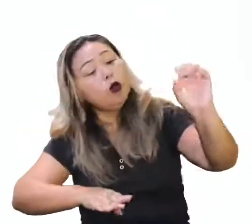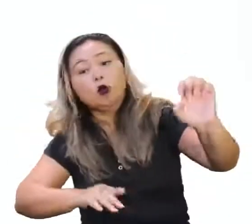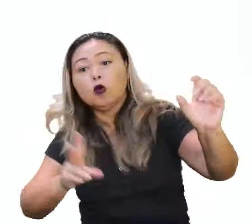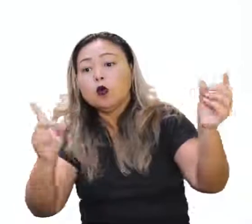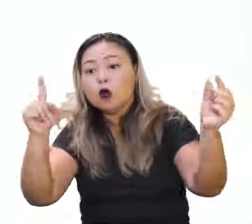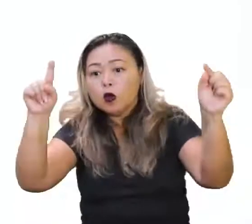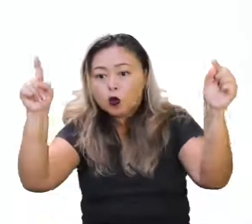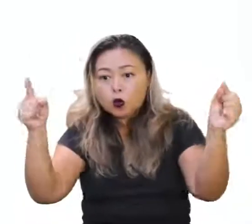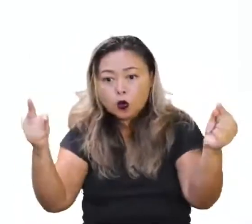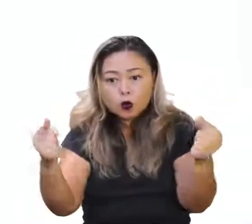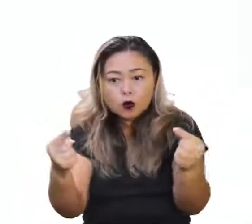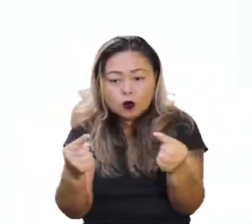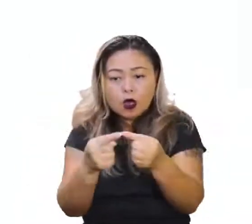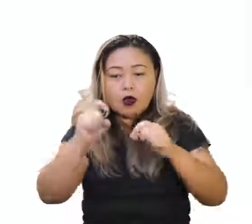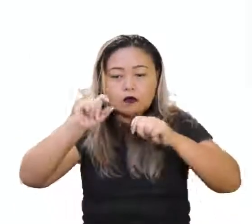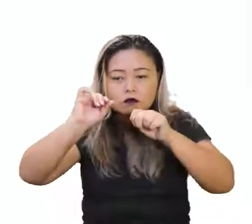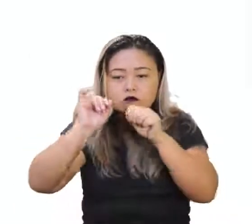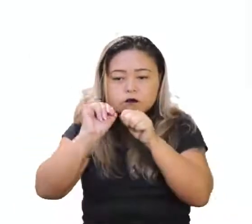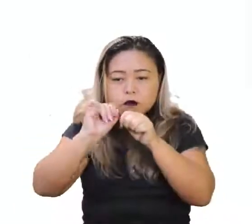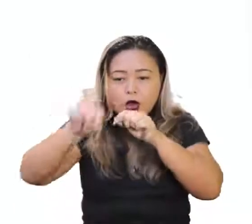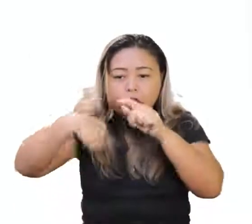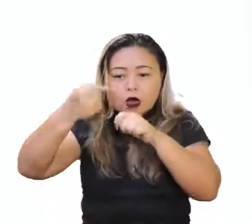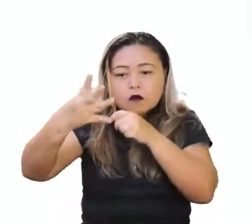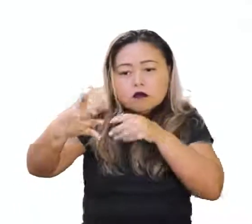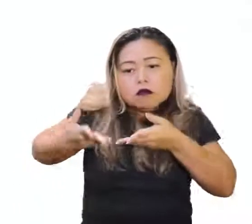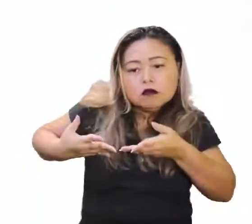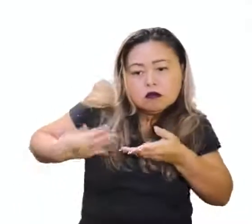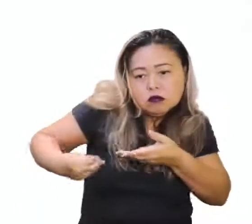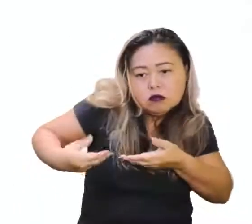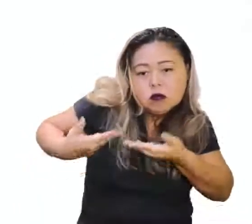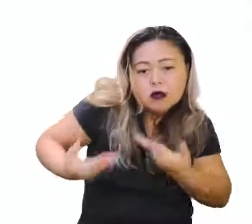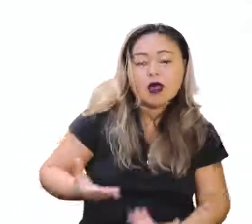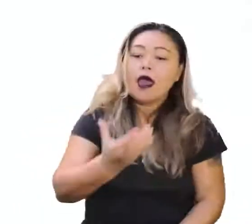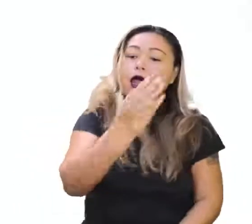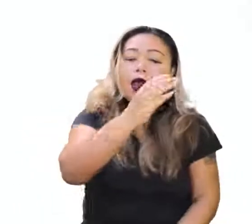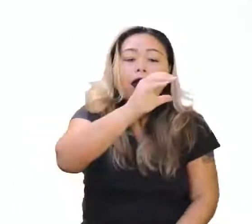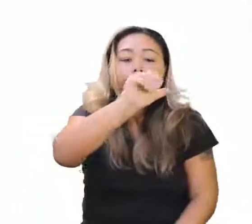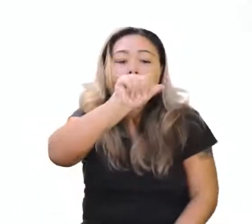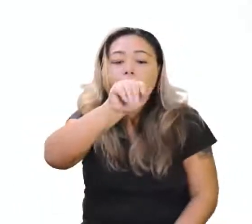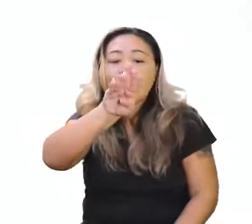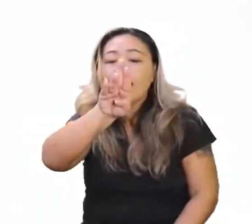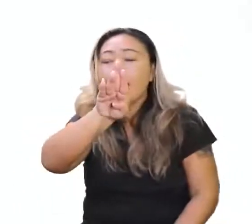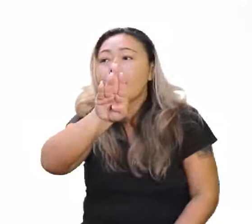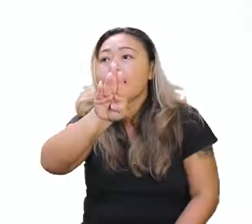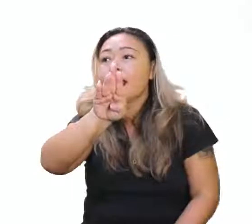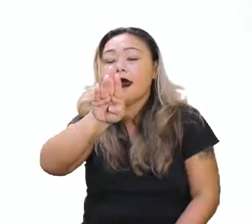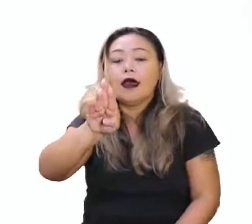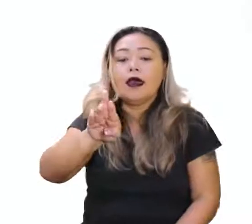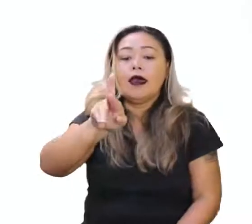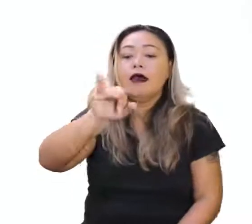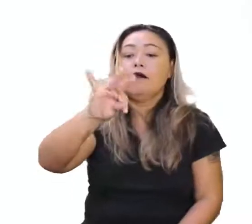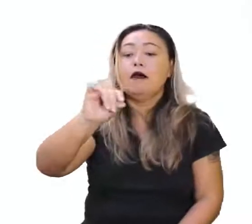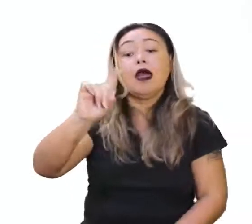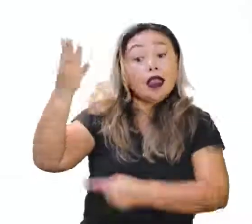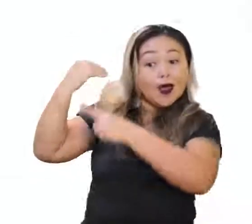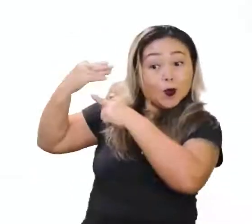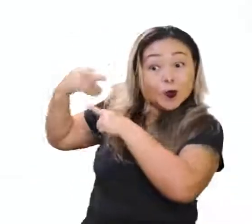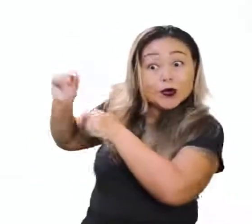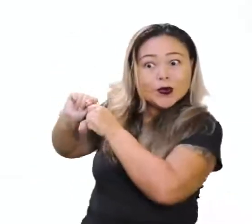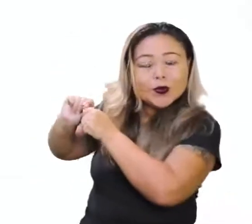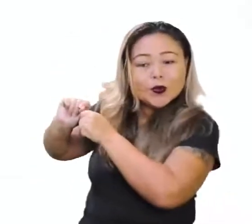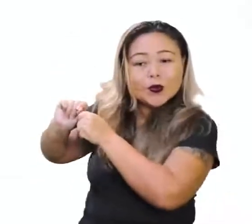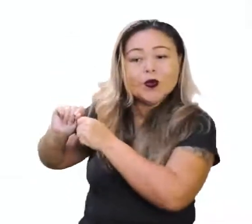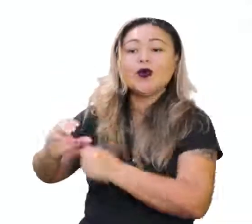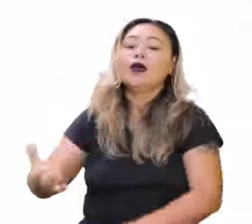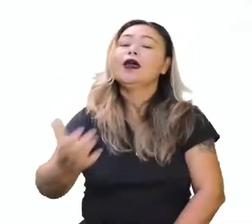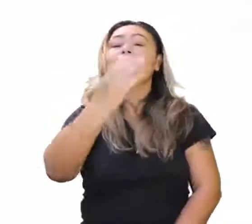união entre bode e uma cabra, nós temos o cabrito. Lembra que lá no outro era quem?